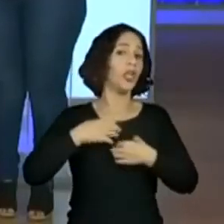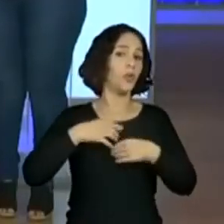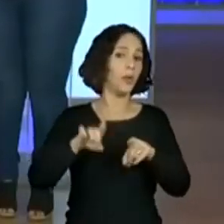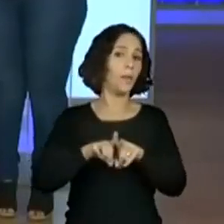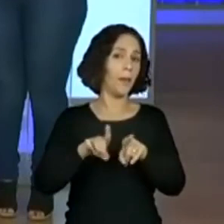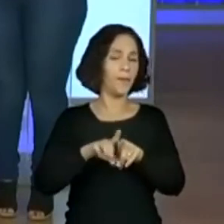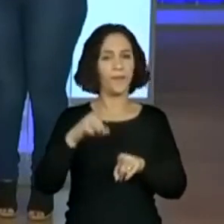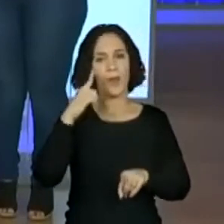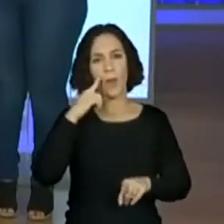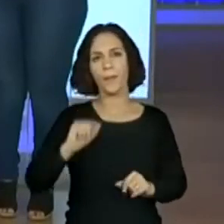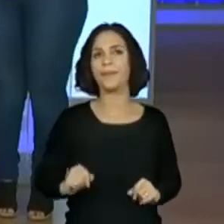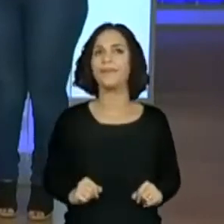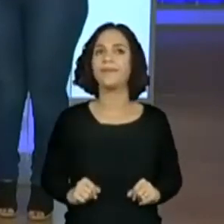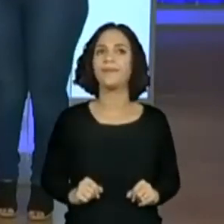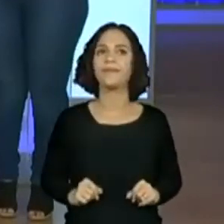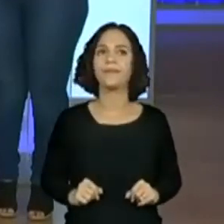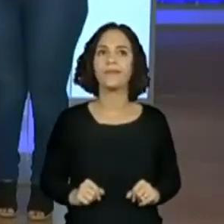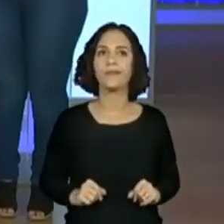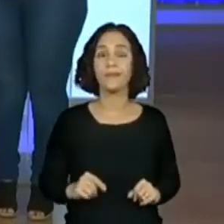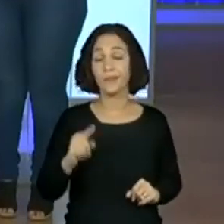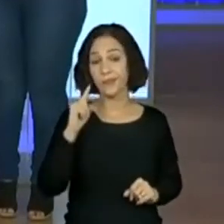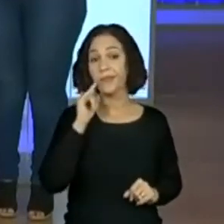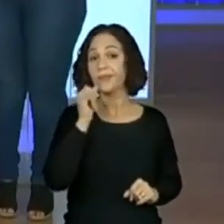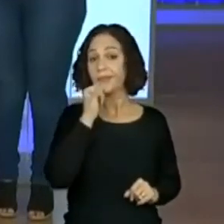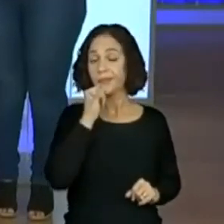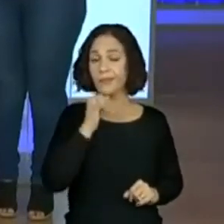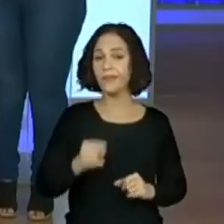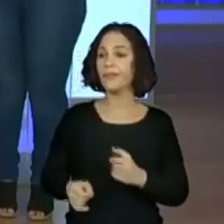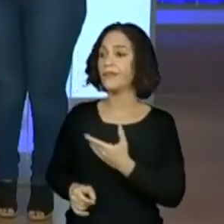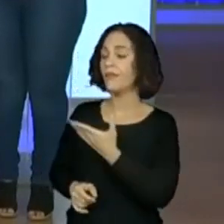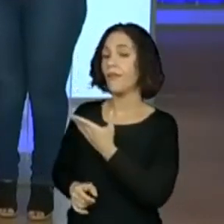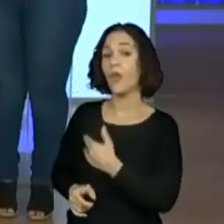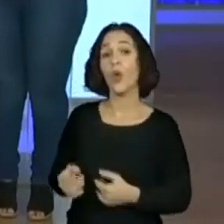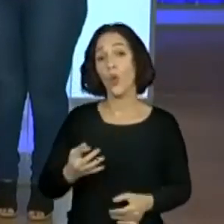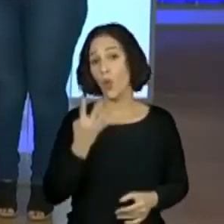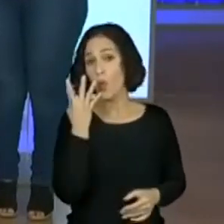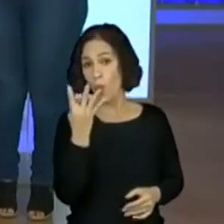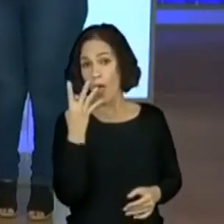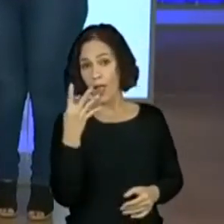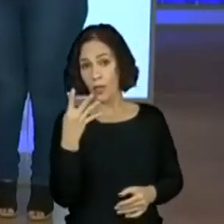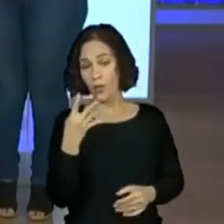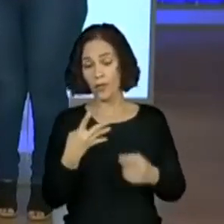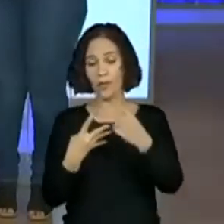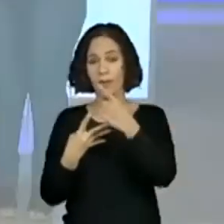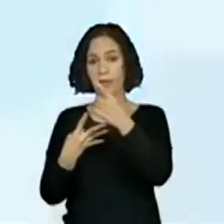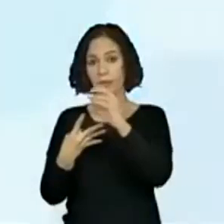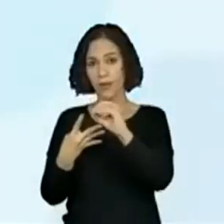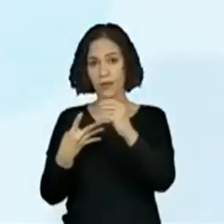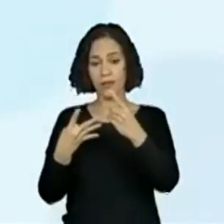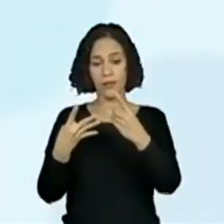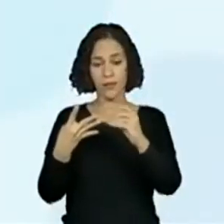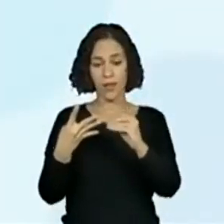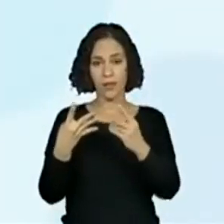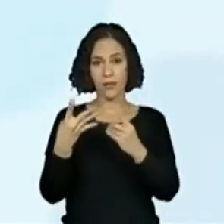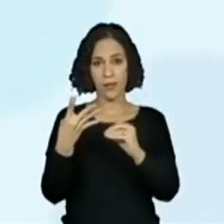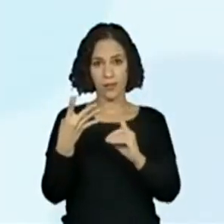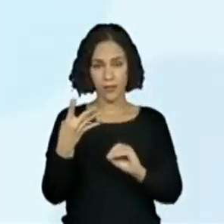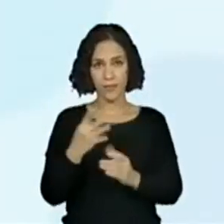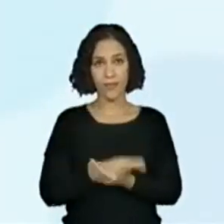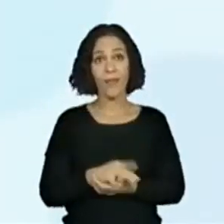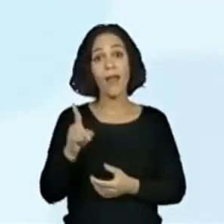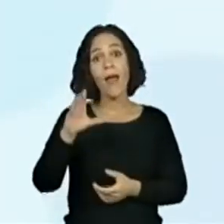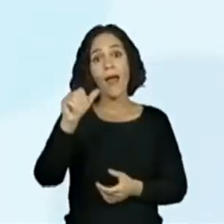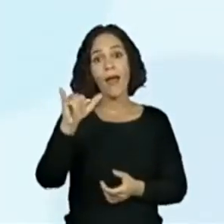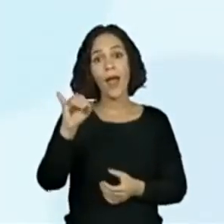eu vejo o Luiz Felipe, eu vejo que ó, ele tem 4 notas de 10 reais. O nosso amigo